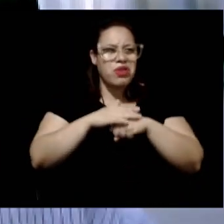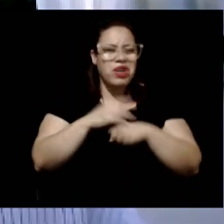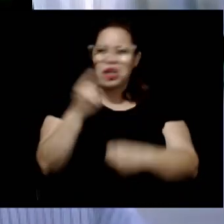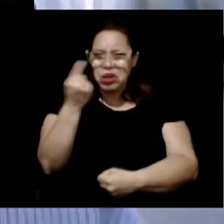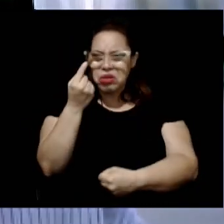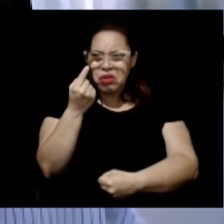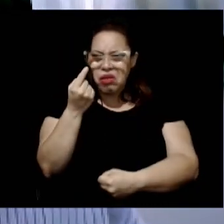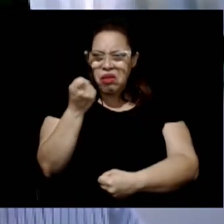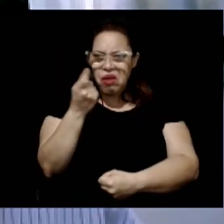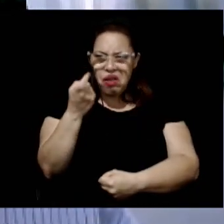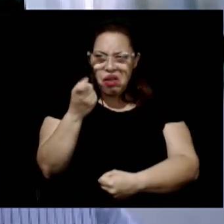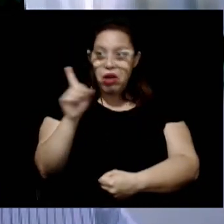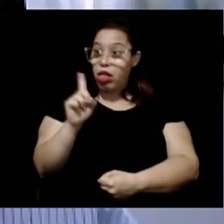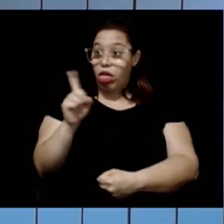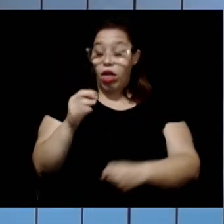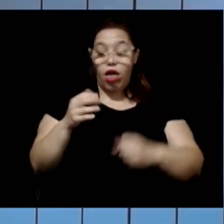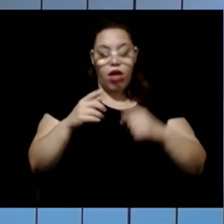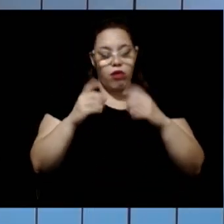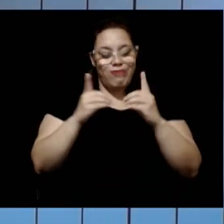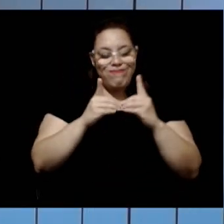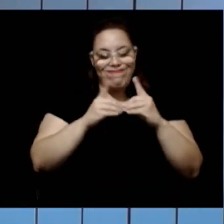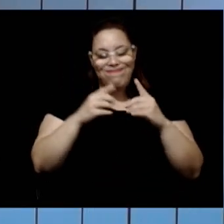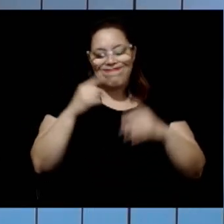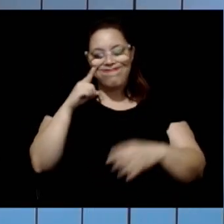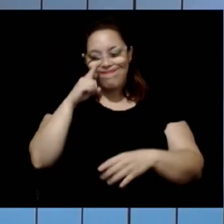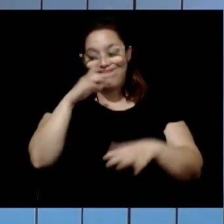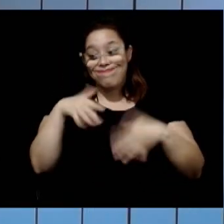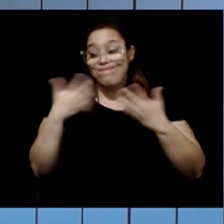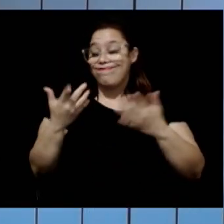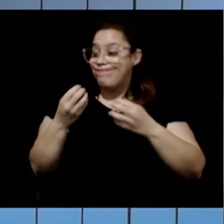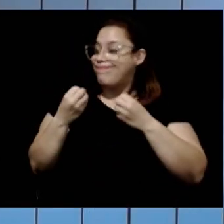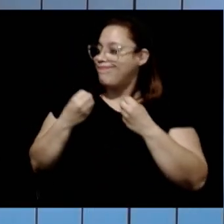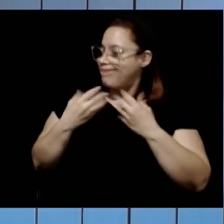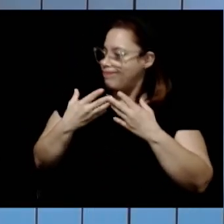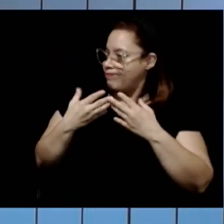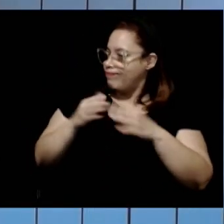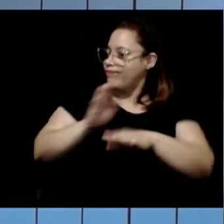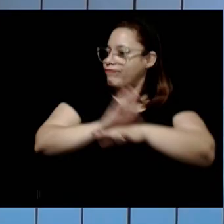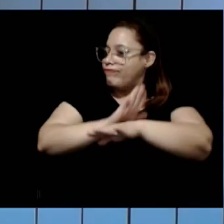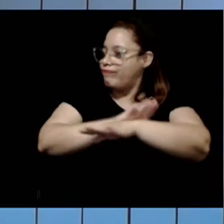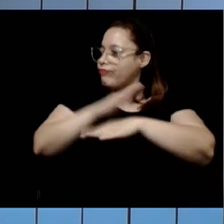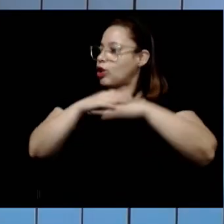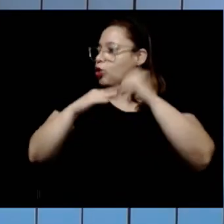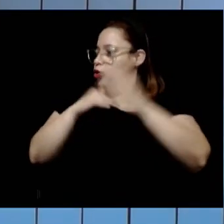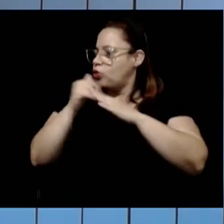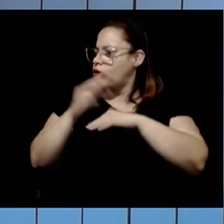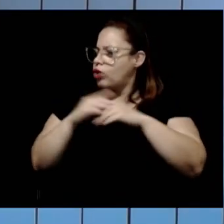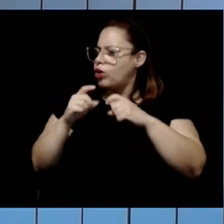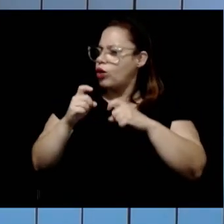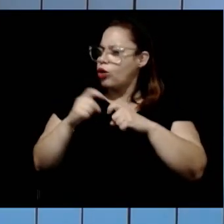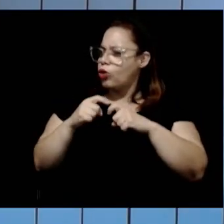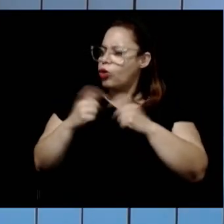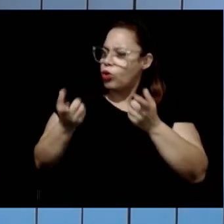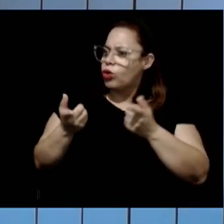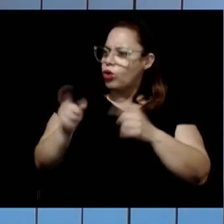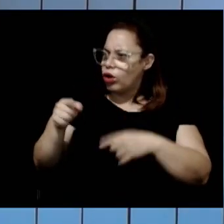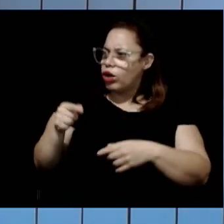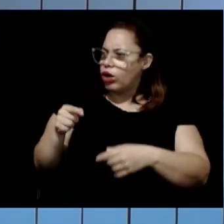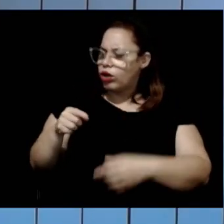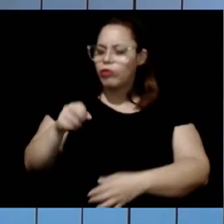e a abordagem das doenças. Com certeza, isso ajuda muito até no tratamento, né, doutor José? Sem dúvida, sem